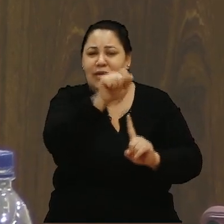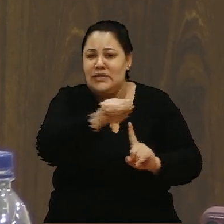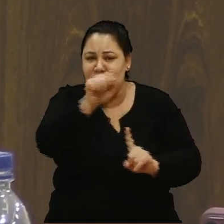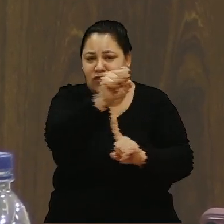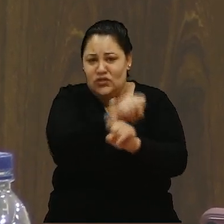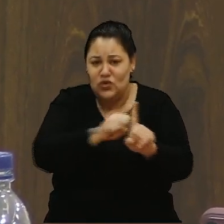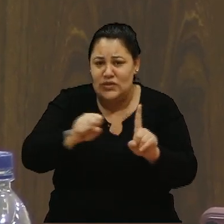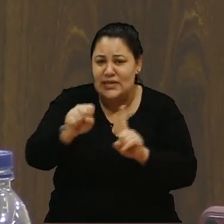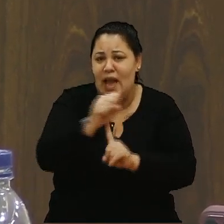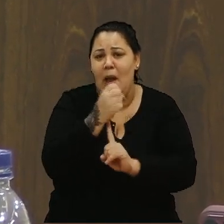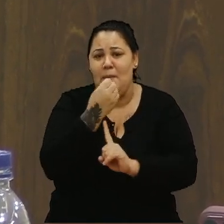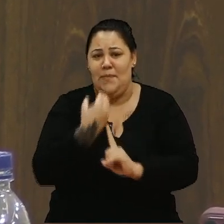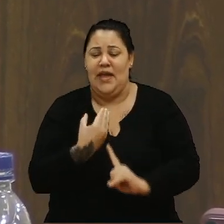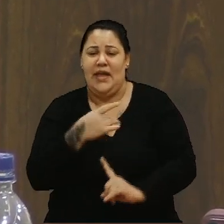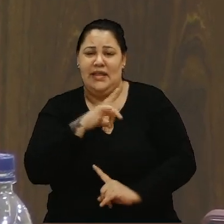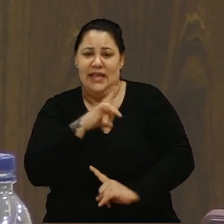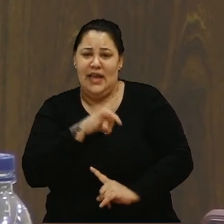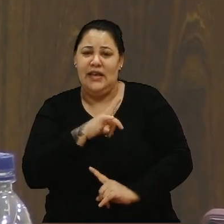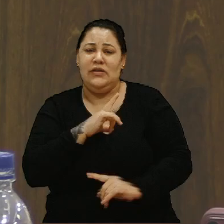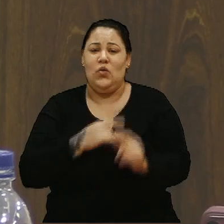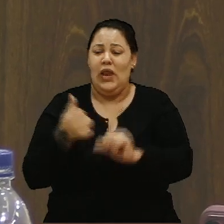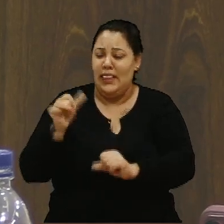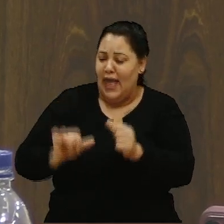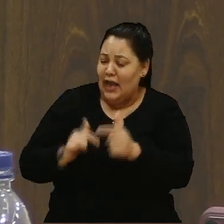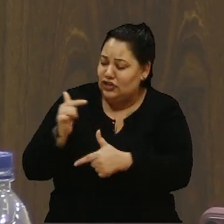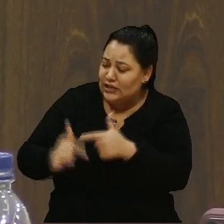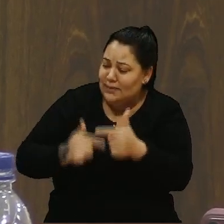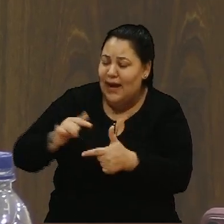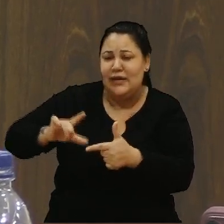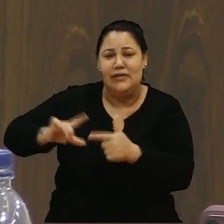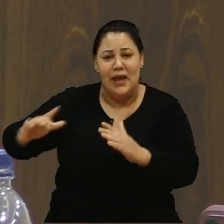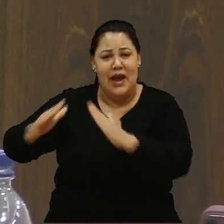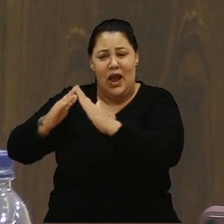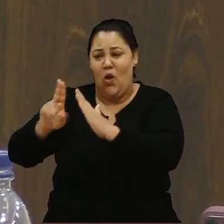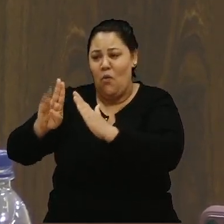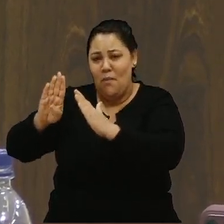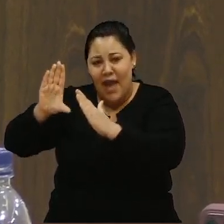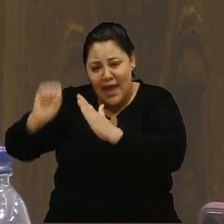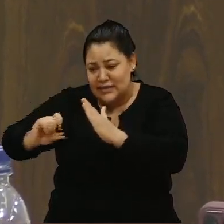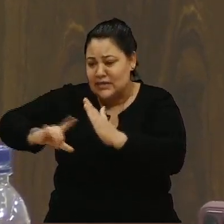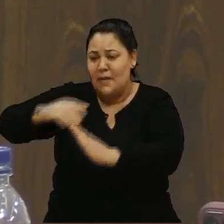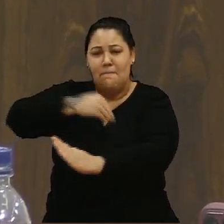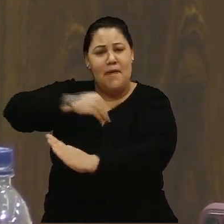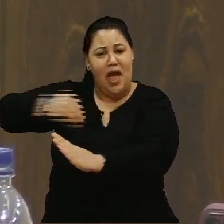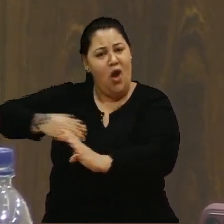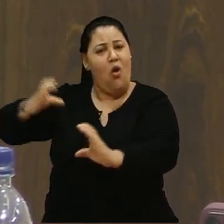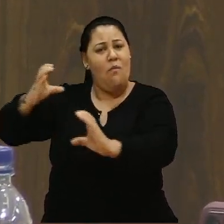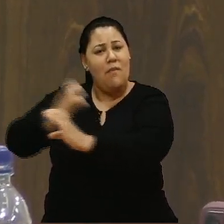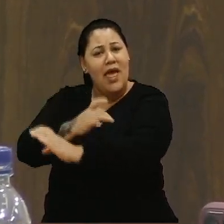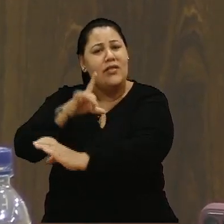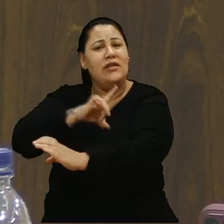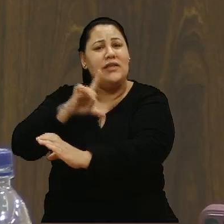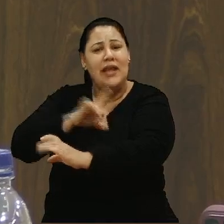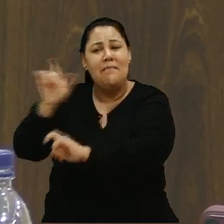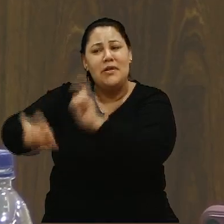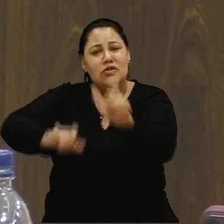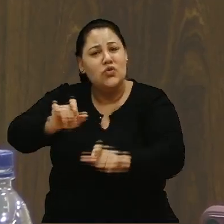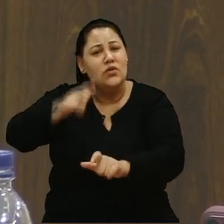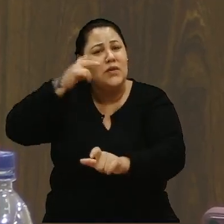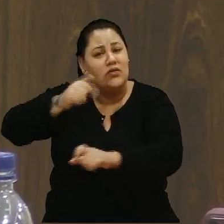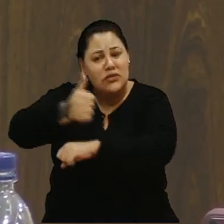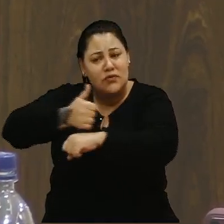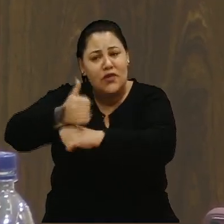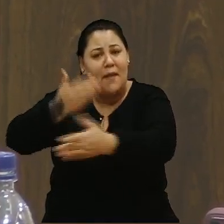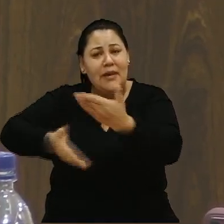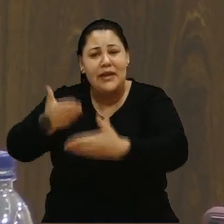bem localizada, com condições de trabalho, de uma UBS que tenha médicos, que tenha servidores, que tenha pessoas para atender a